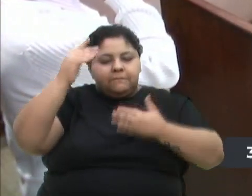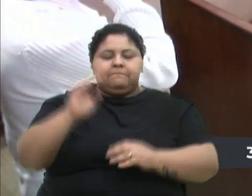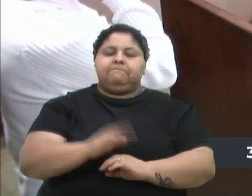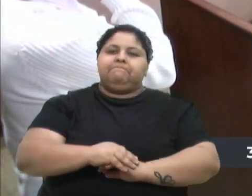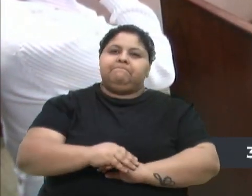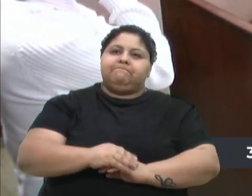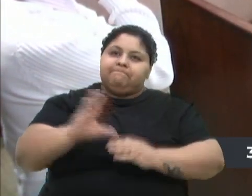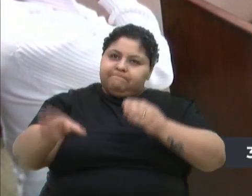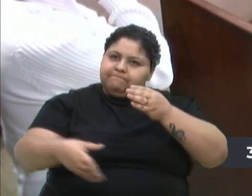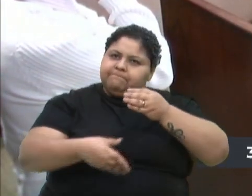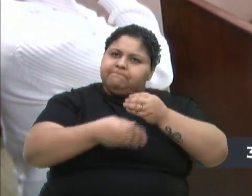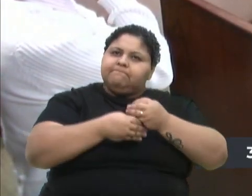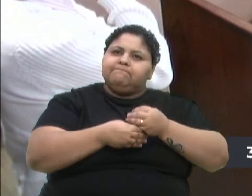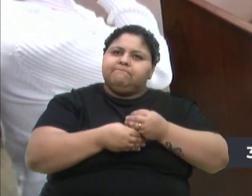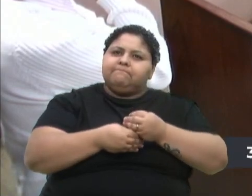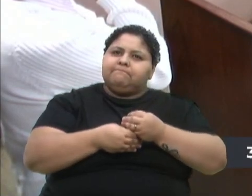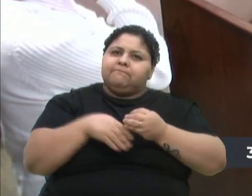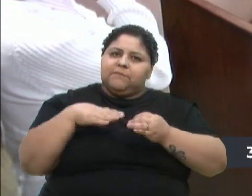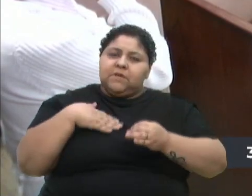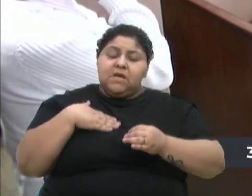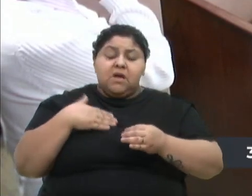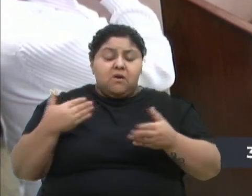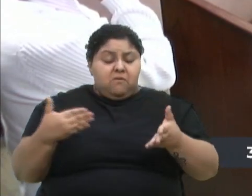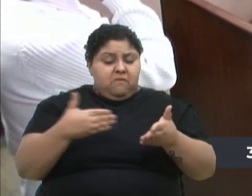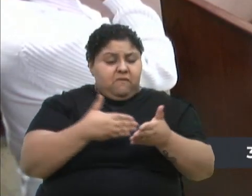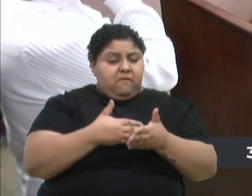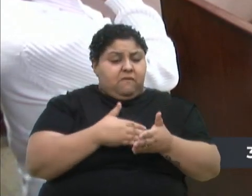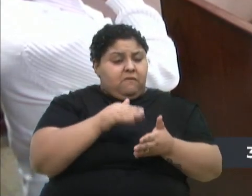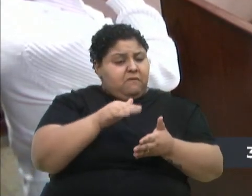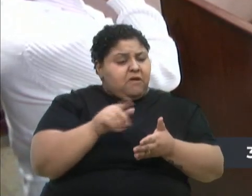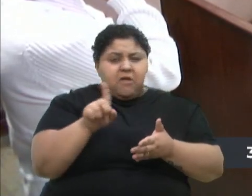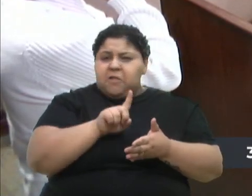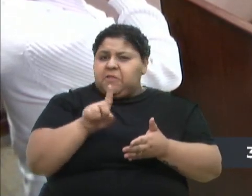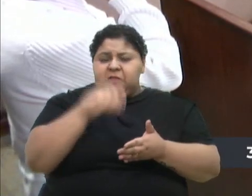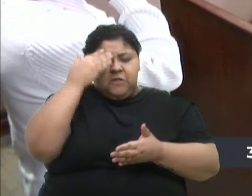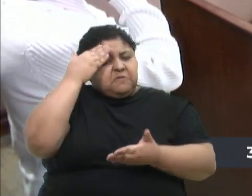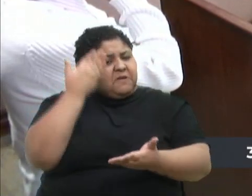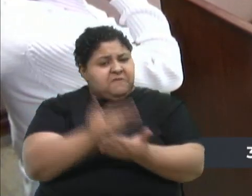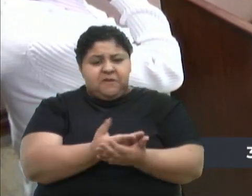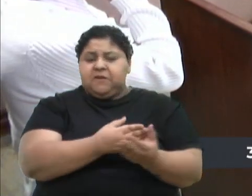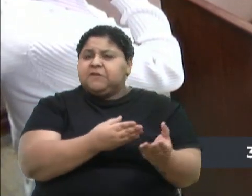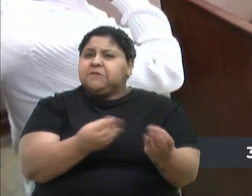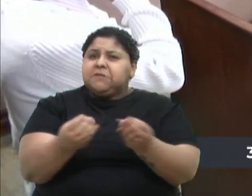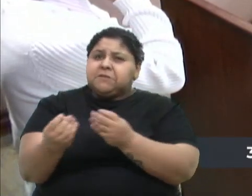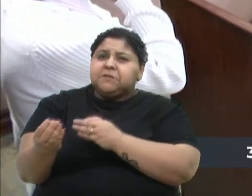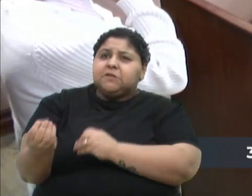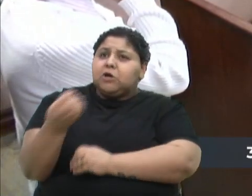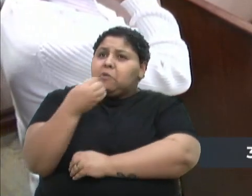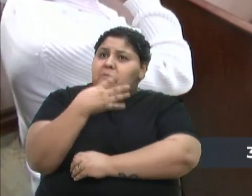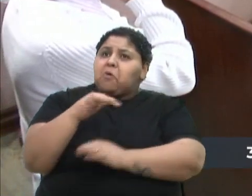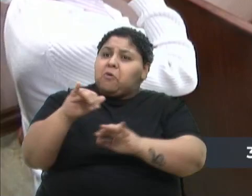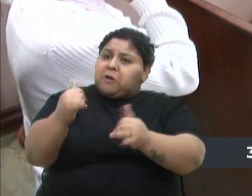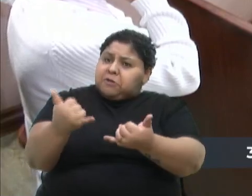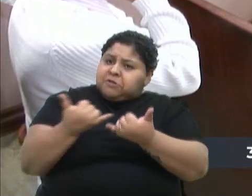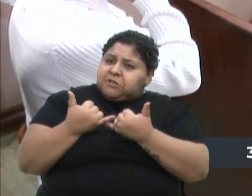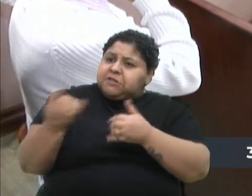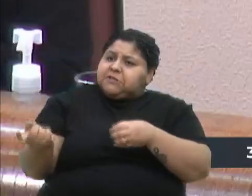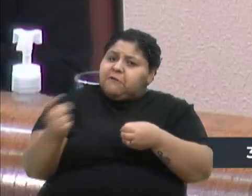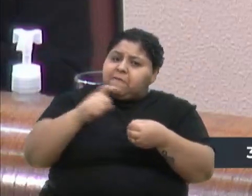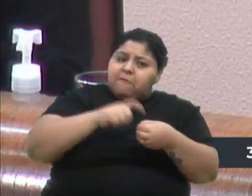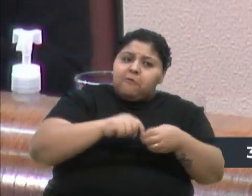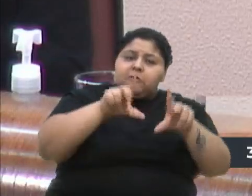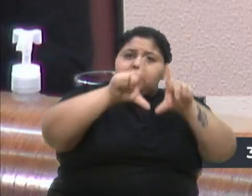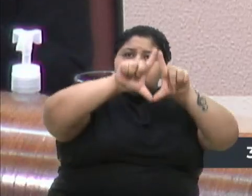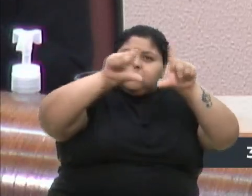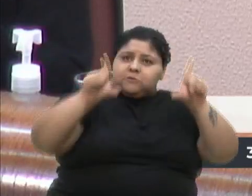até pegar a palavra aqui porque eu não estava acreditando muito. Que boa notícia agora que o vereador Rafael voltou de Brasília. E porque